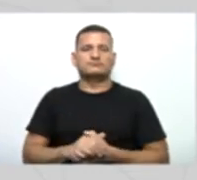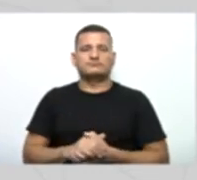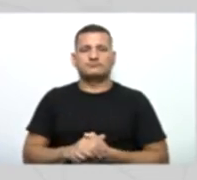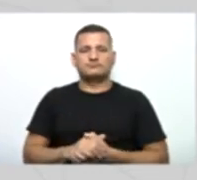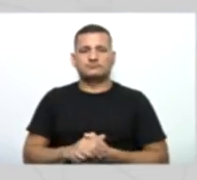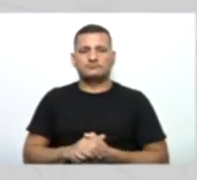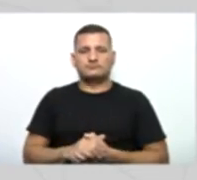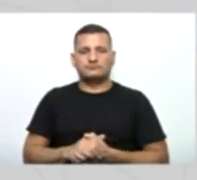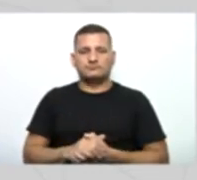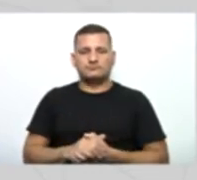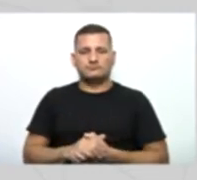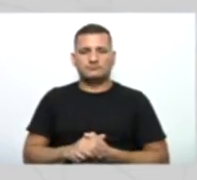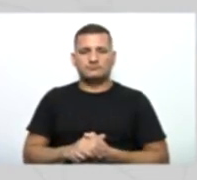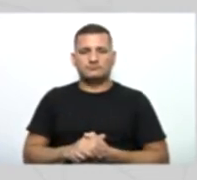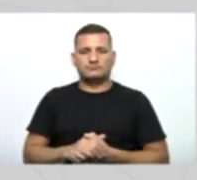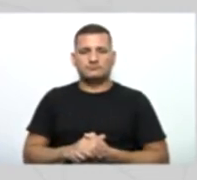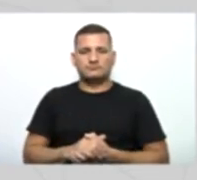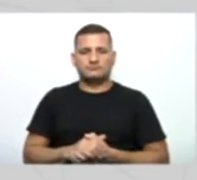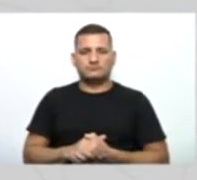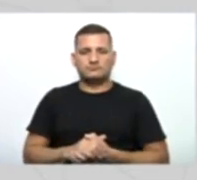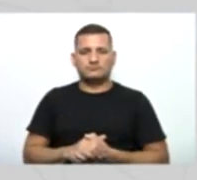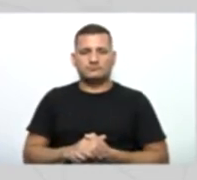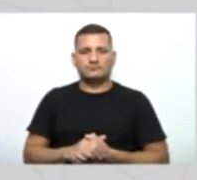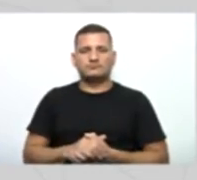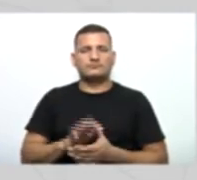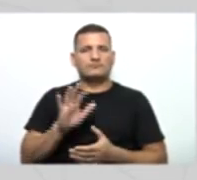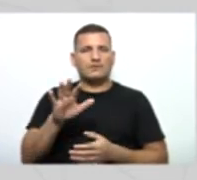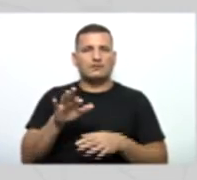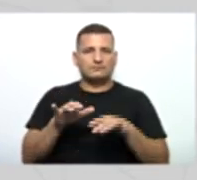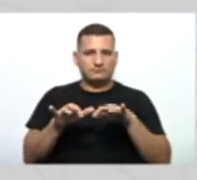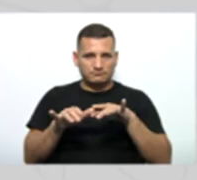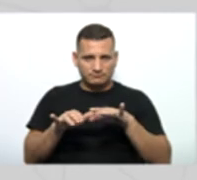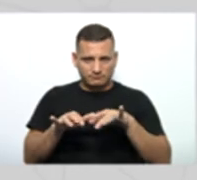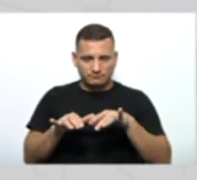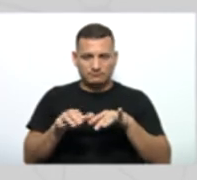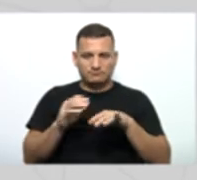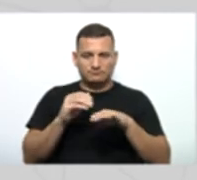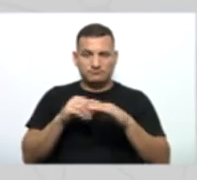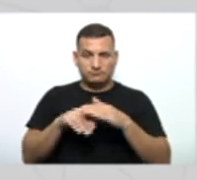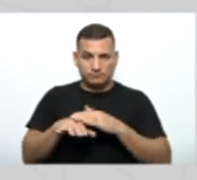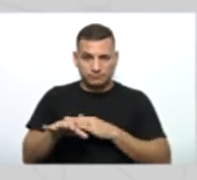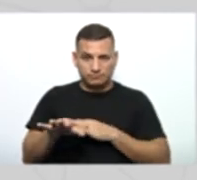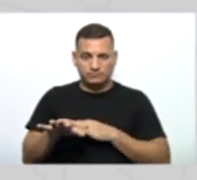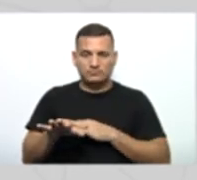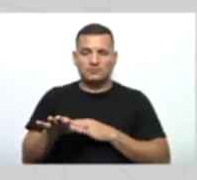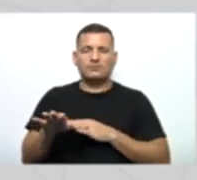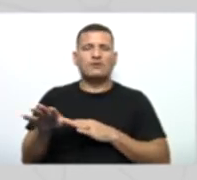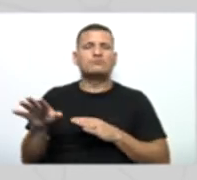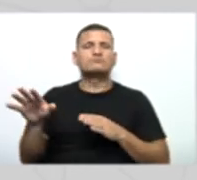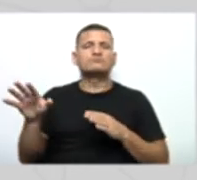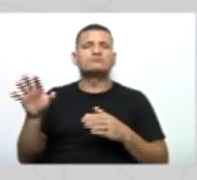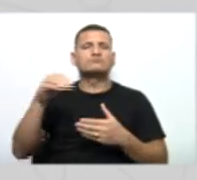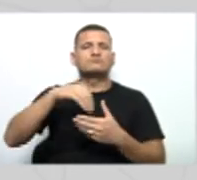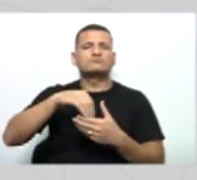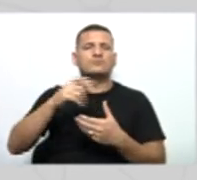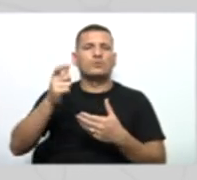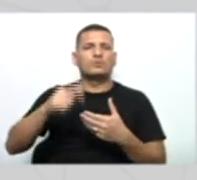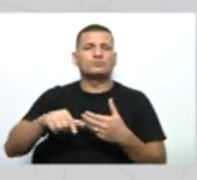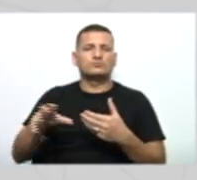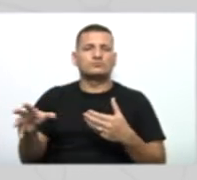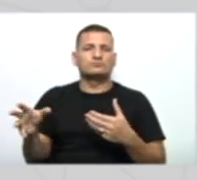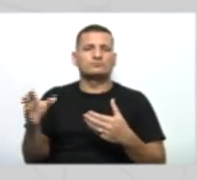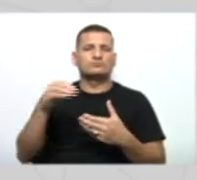preciso pegar esse dado que o usuário vai digitar e armazenar primeiro em um lugar, para